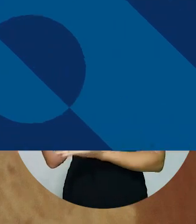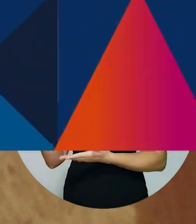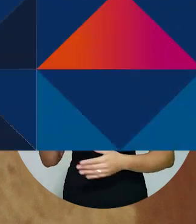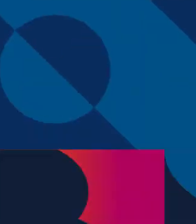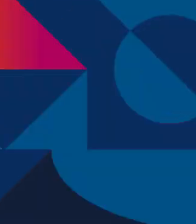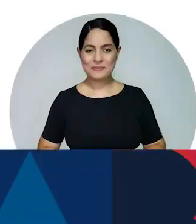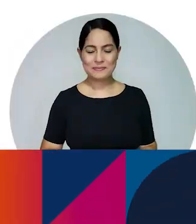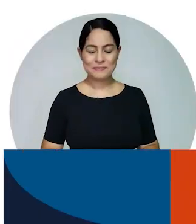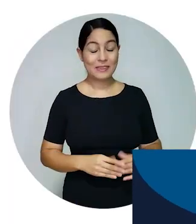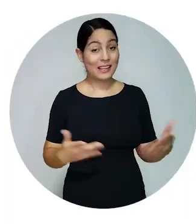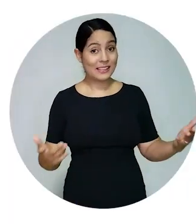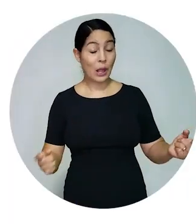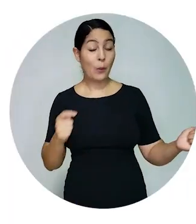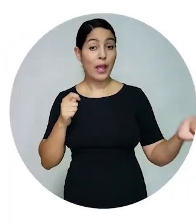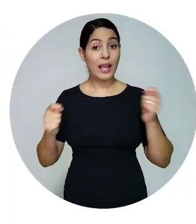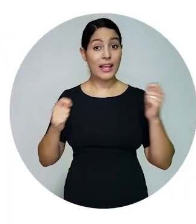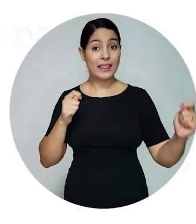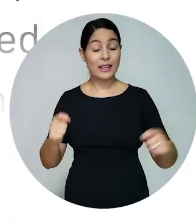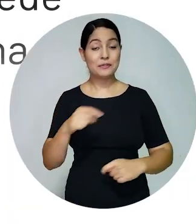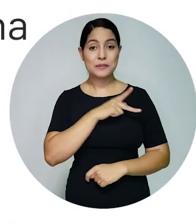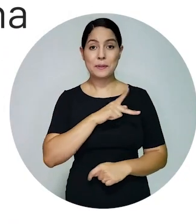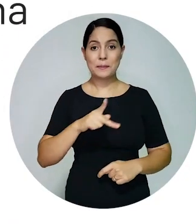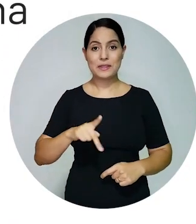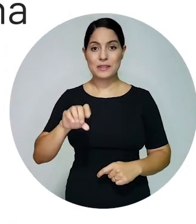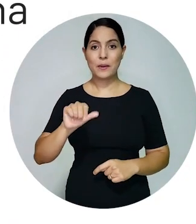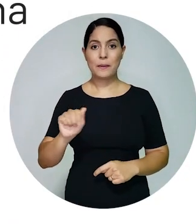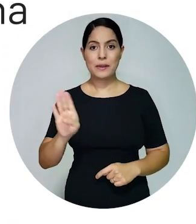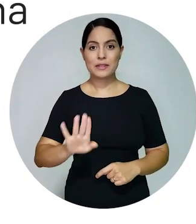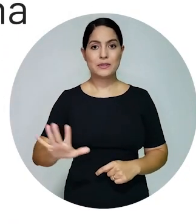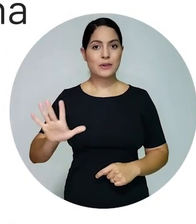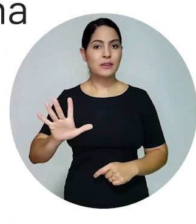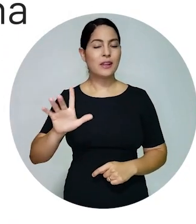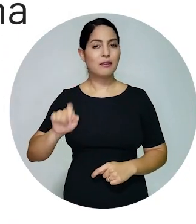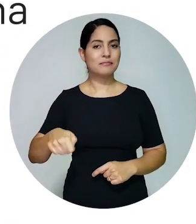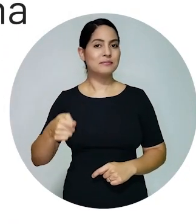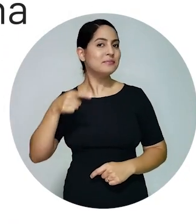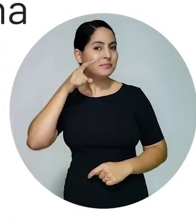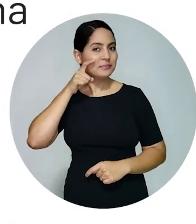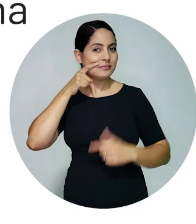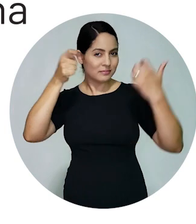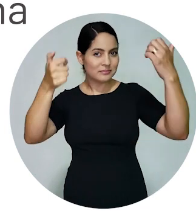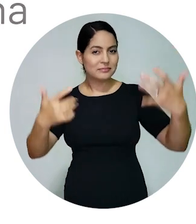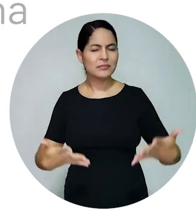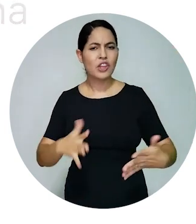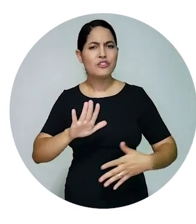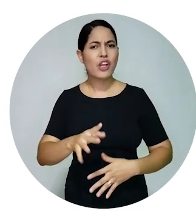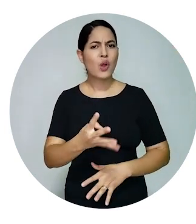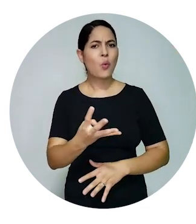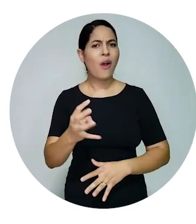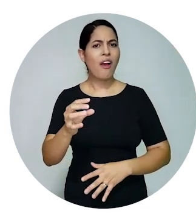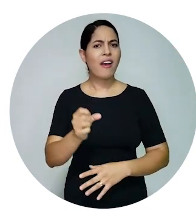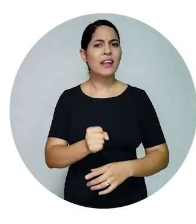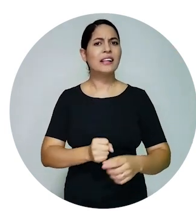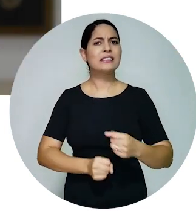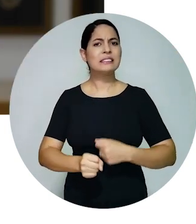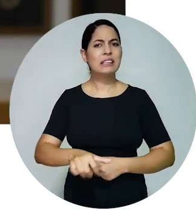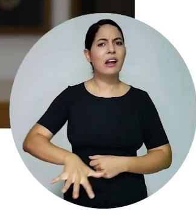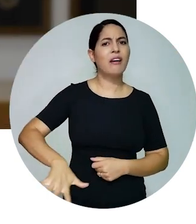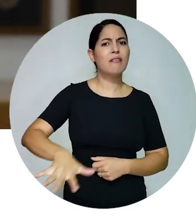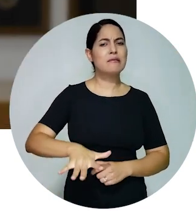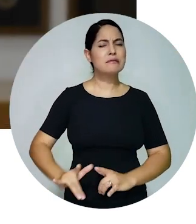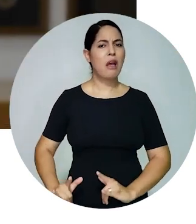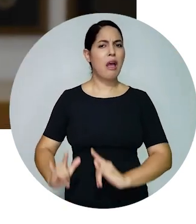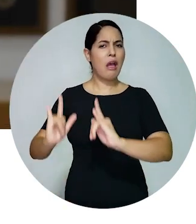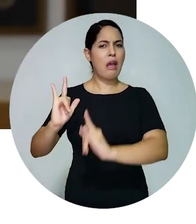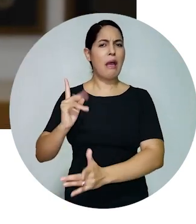OAB. Em entrevista ao site, o presidente da OAB Nacional, Beto Simonetti, afirmou, abre aspas, que há 40 anos a OAB